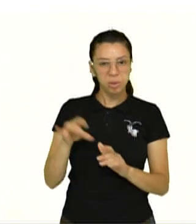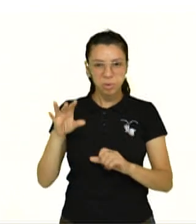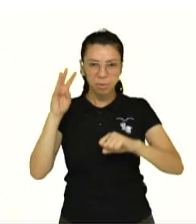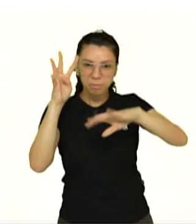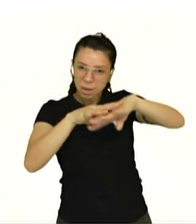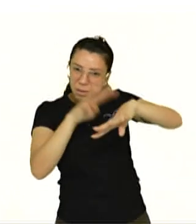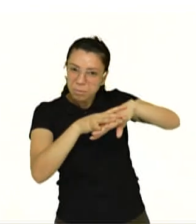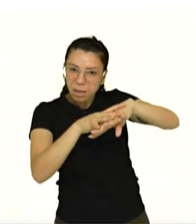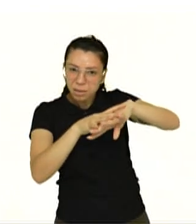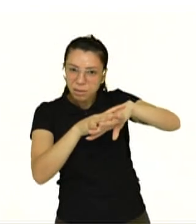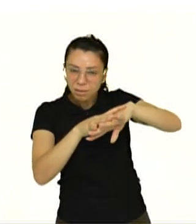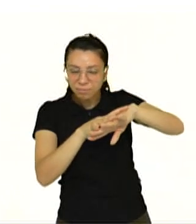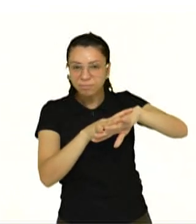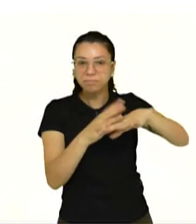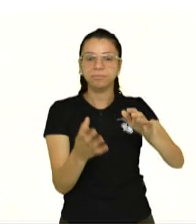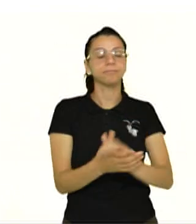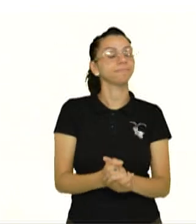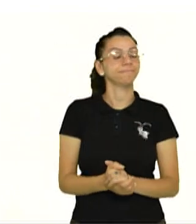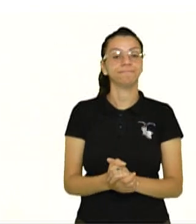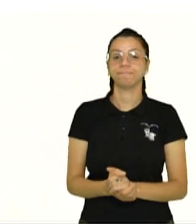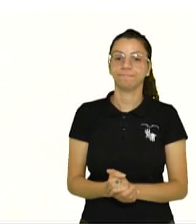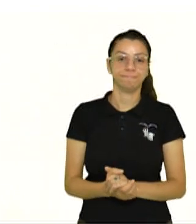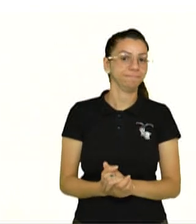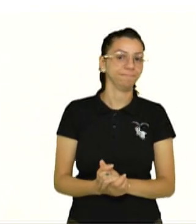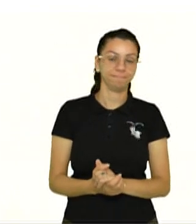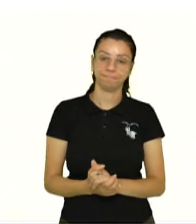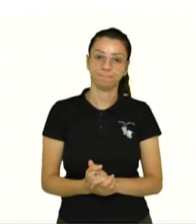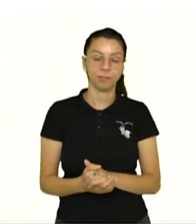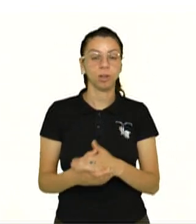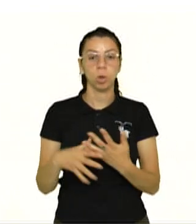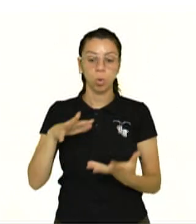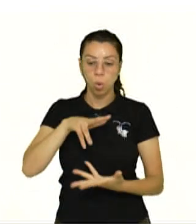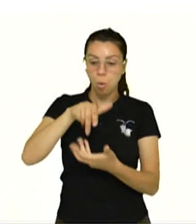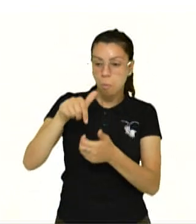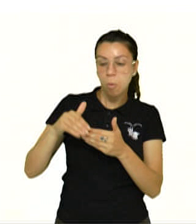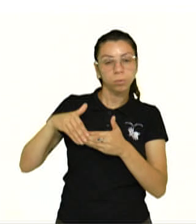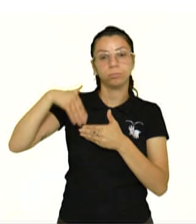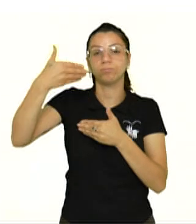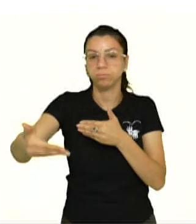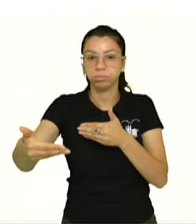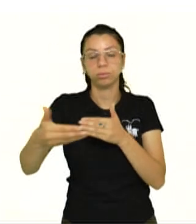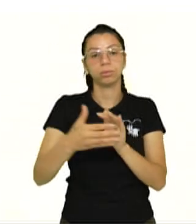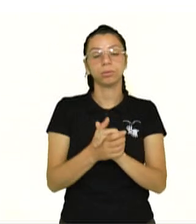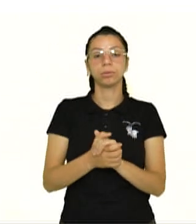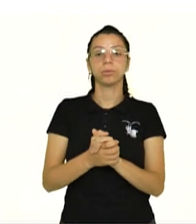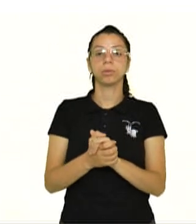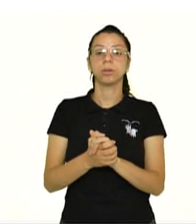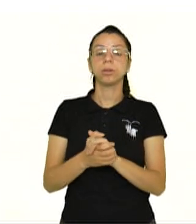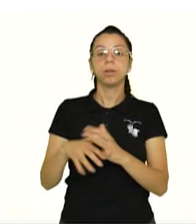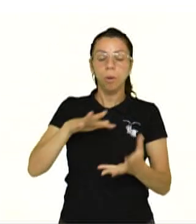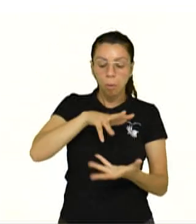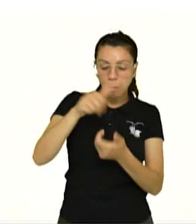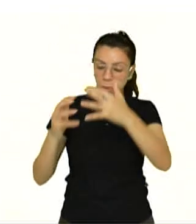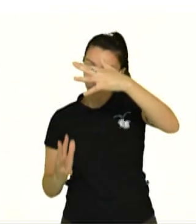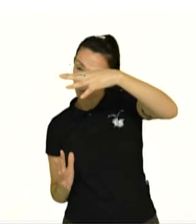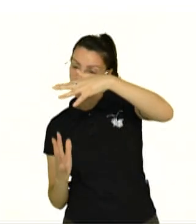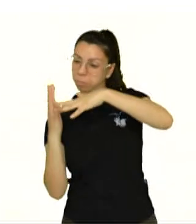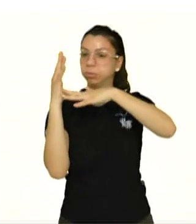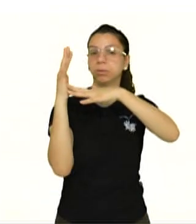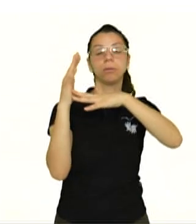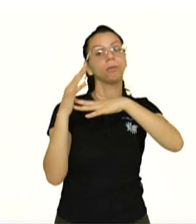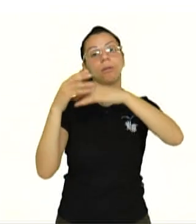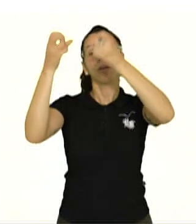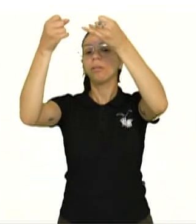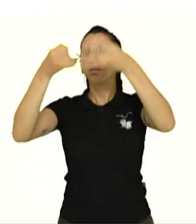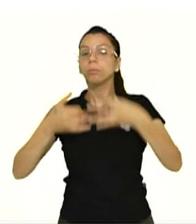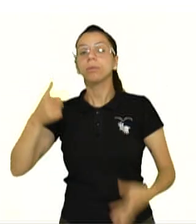matemática? O que o romântico está dizendo? Não. O mundo vai muito além disso. Né? E o mundo, muitas vezes, mal pode ser explicado